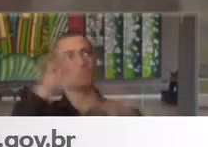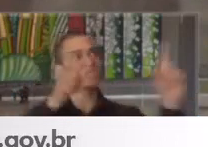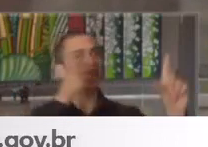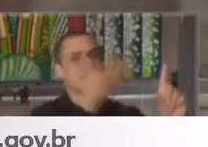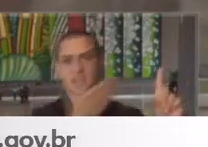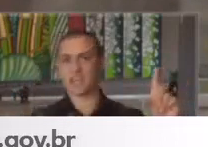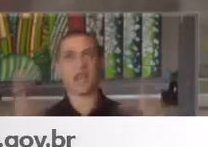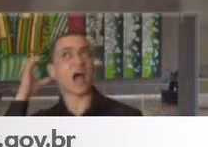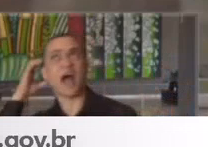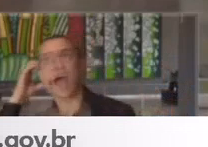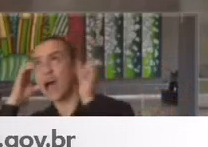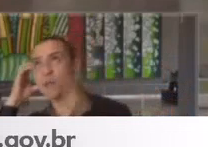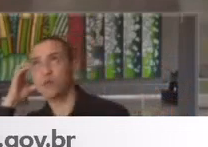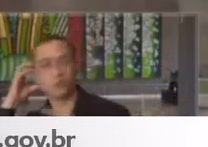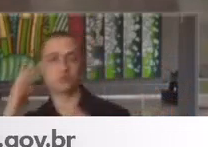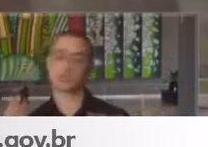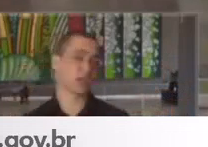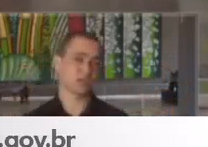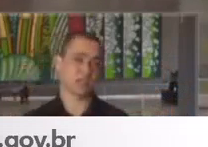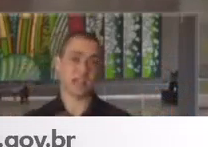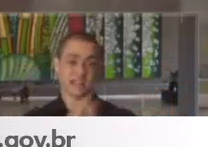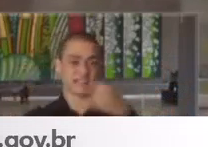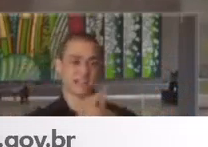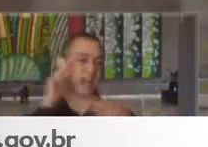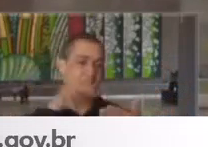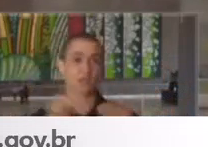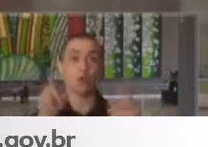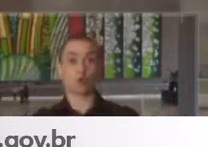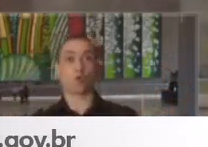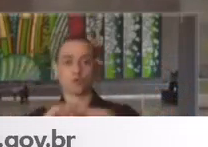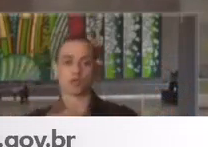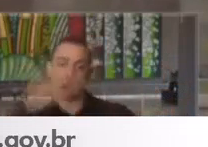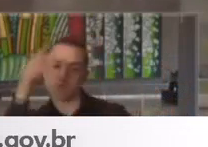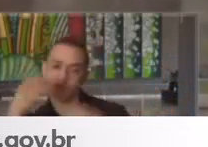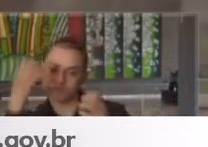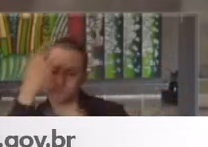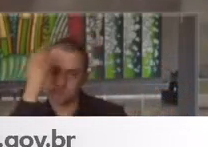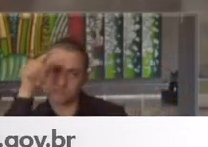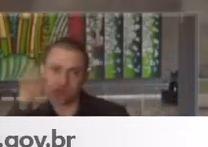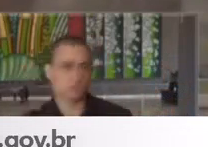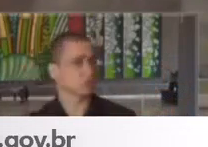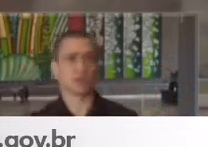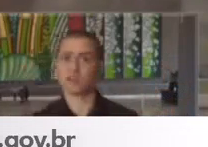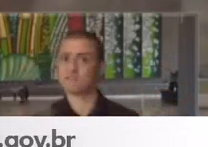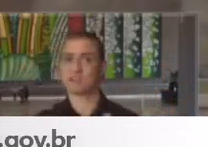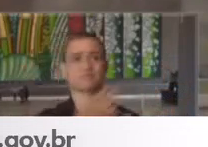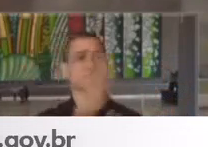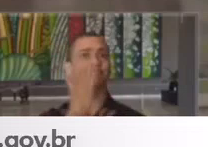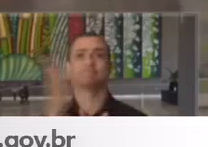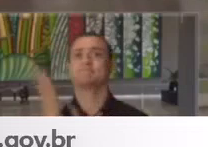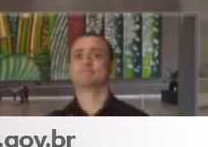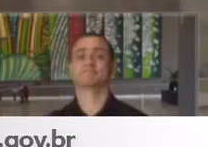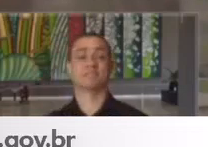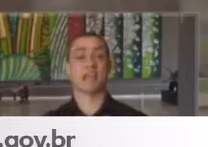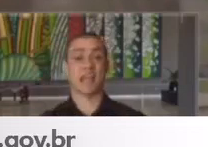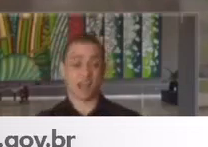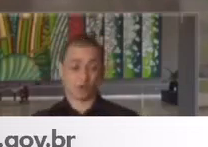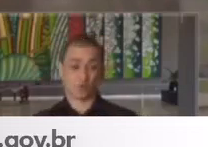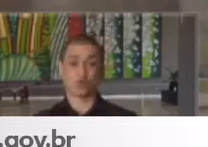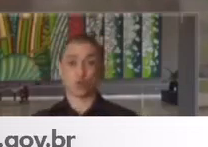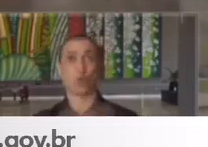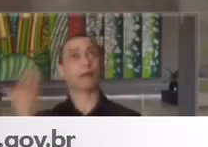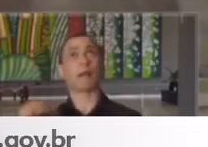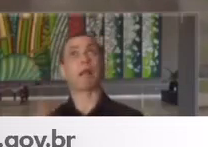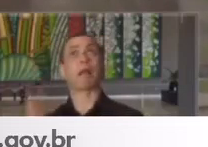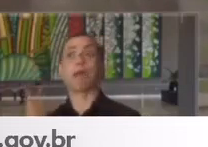escute rádio, acompanhe pela tela do seu computador as últimas informações sobre o coronavírus, crie novos hábitos,